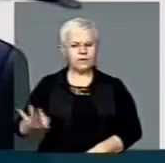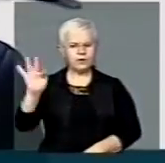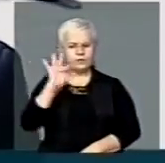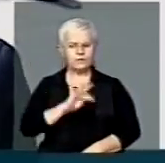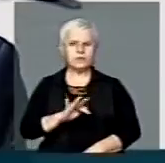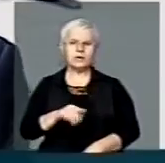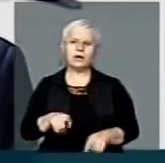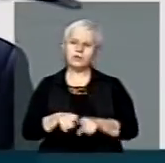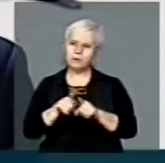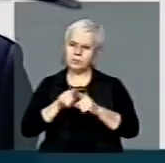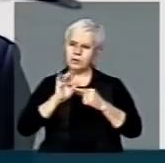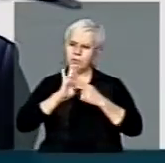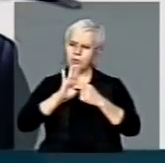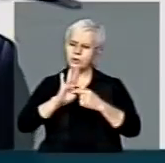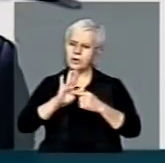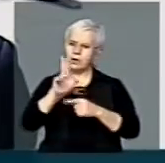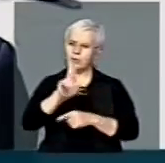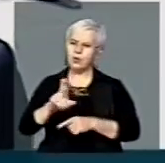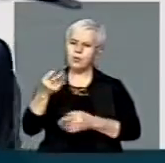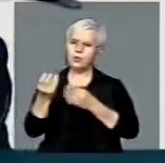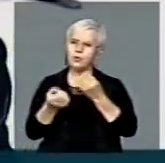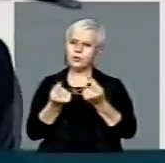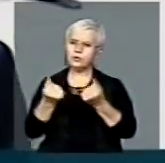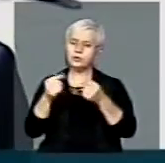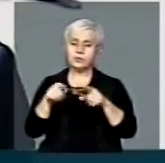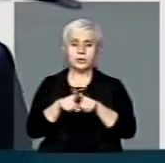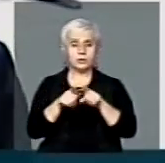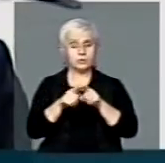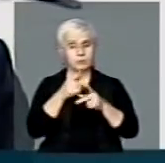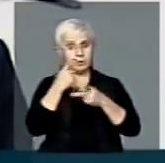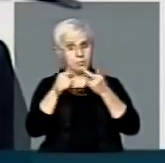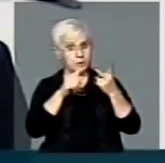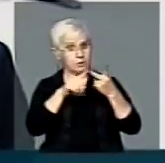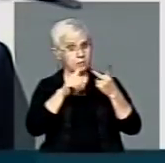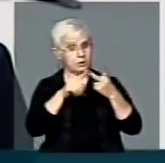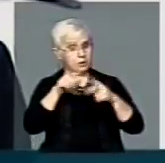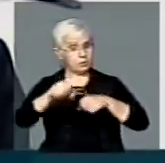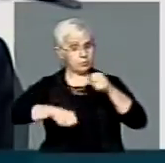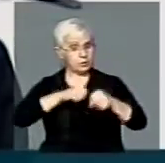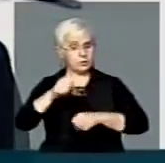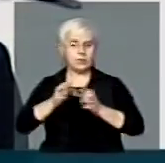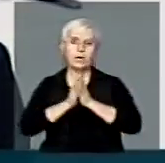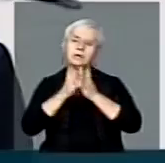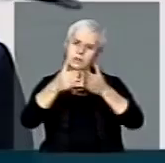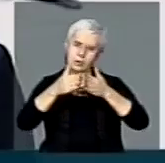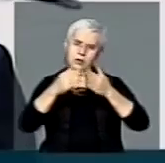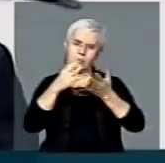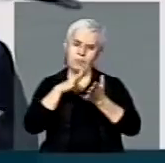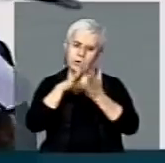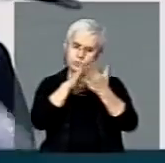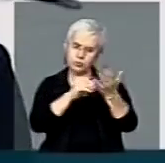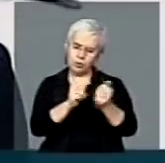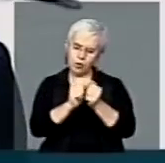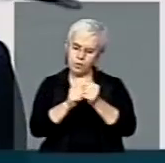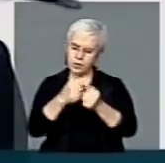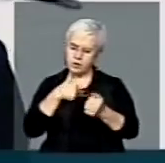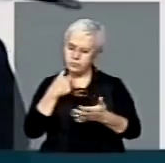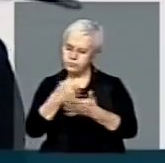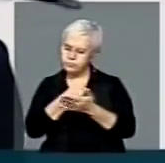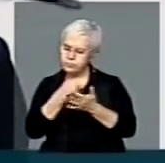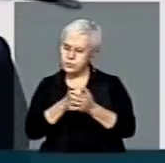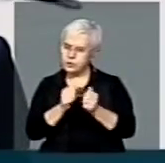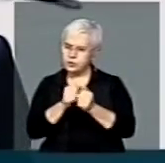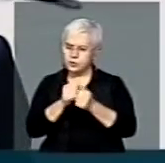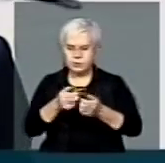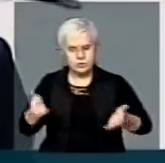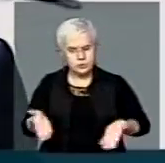casa, prestar conta. E por último, sobre o projeto das bicicletas, depois quero que Vossa Excelência me dê uma cópia para eu acompanhar, porque eu acho que deveria